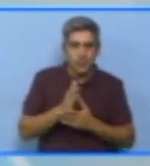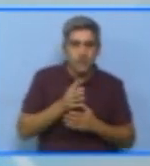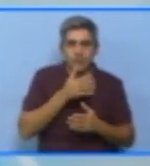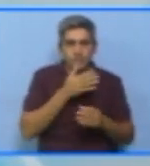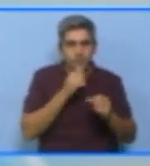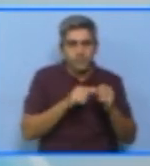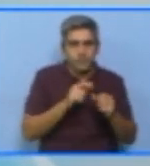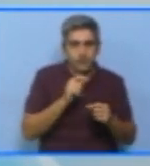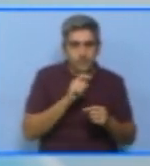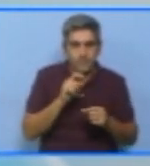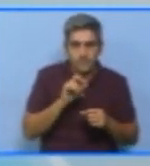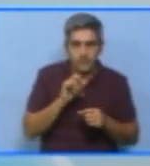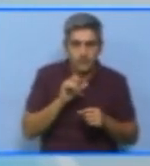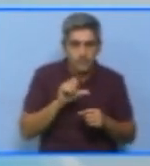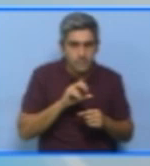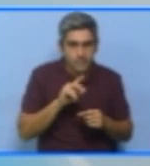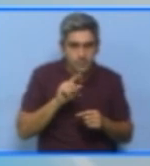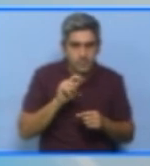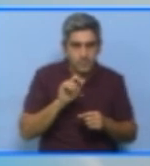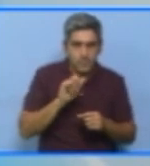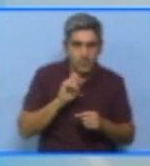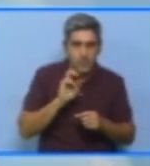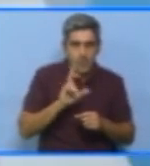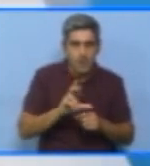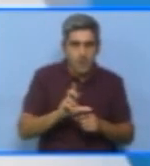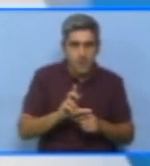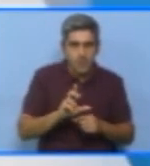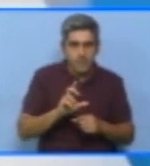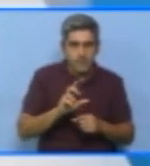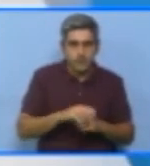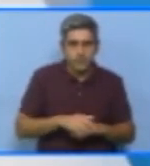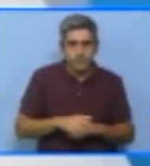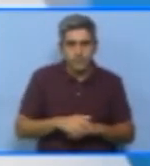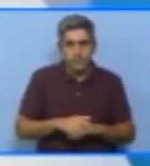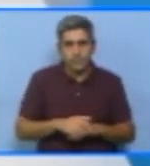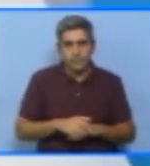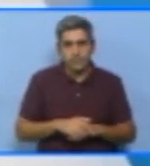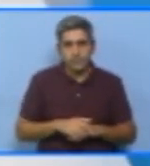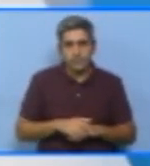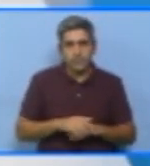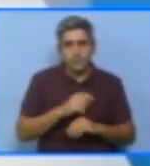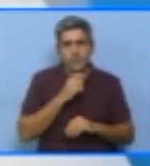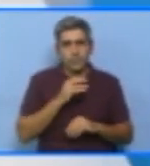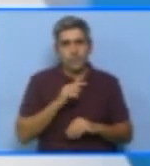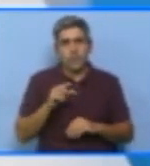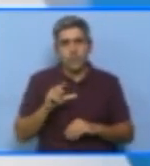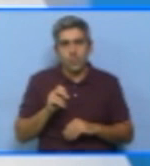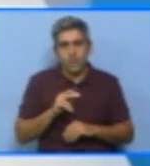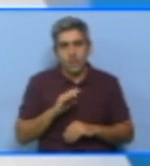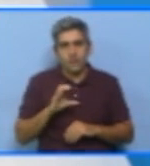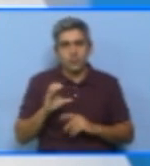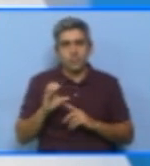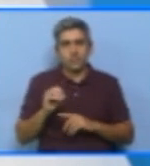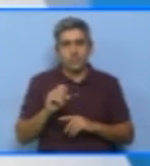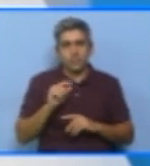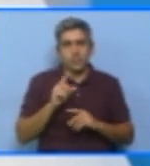profecia de Ezequiel, primeira leitura deste 26º domingo do Tempo Comum. Padre João Lourenço, também aqui se